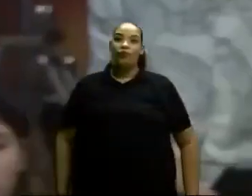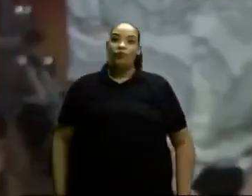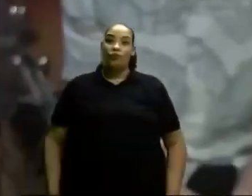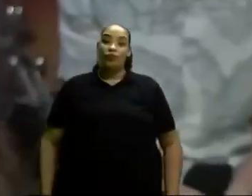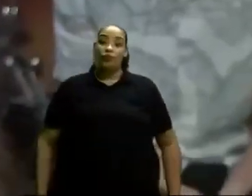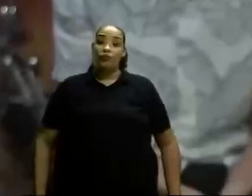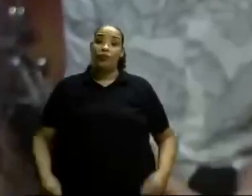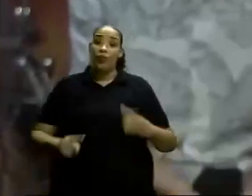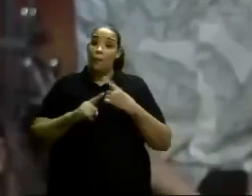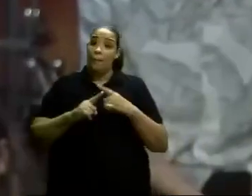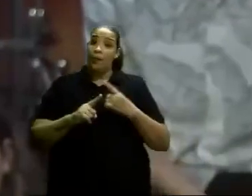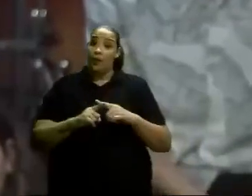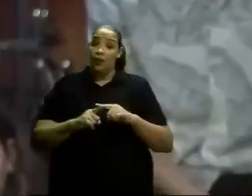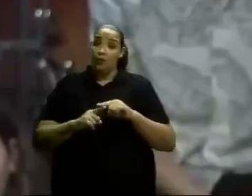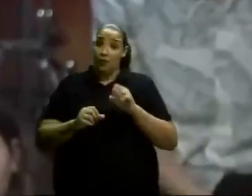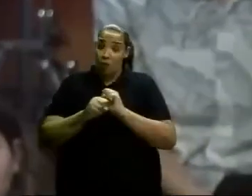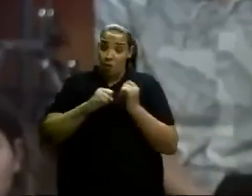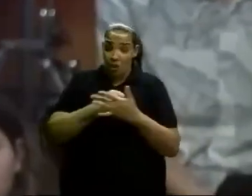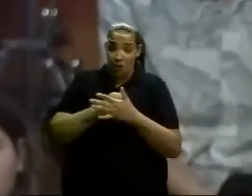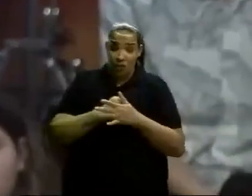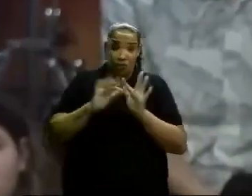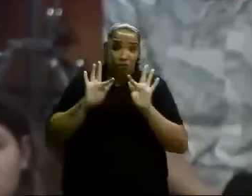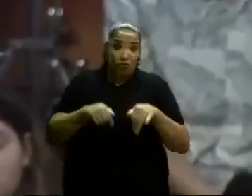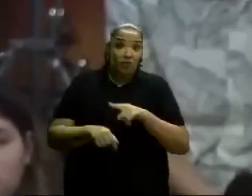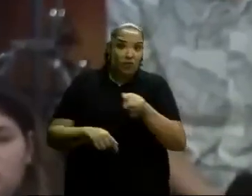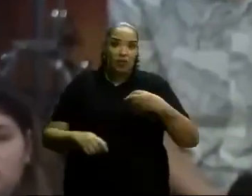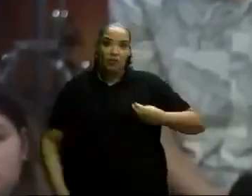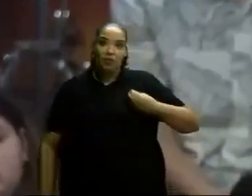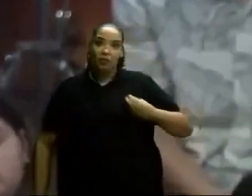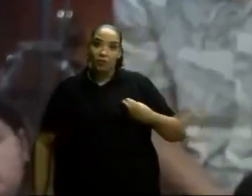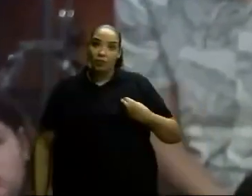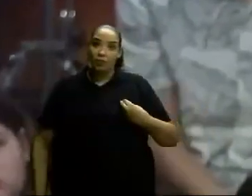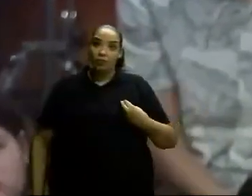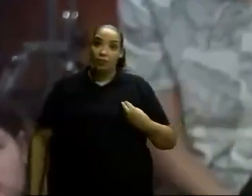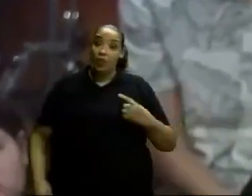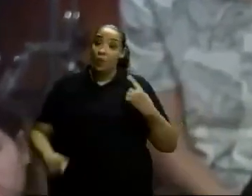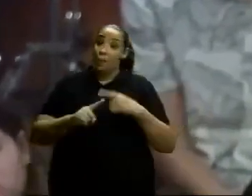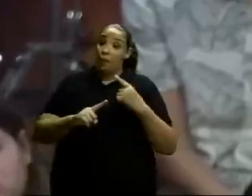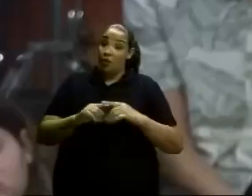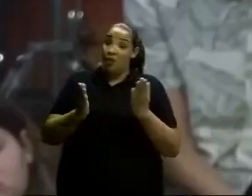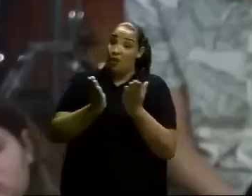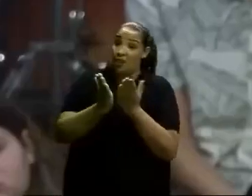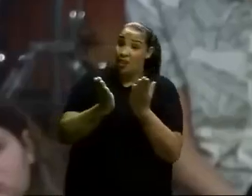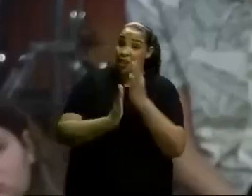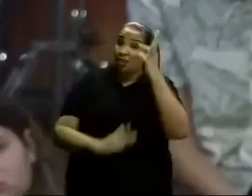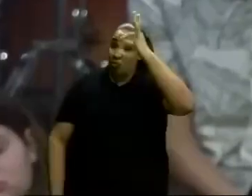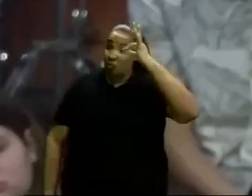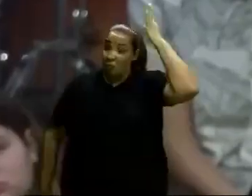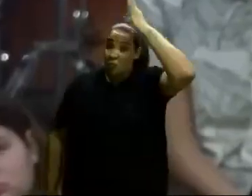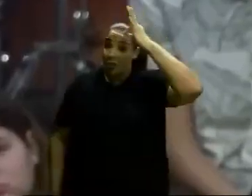Sabe por que o Covid passou e você está aqui? Camila, olha lá que você vai falar. Porque muito crente cheio do Espírito